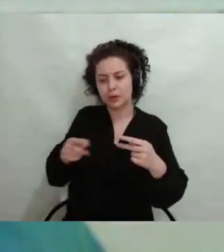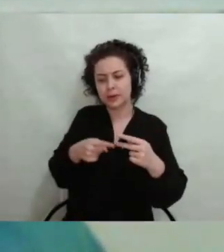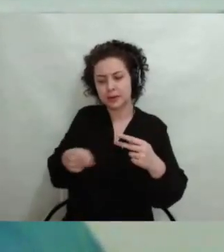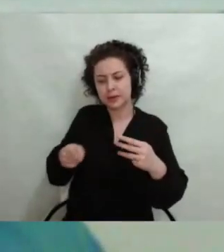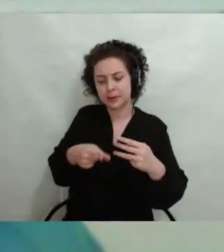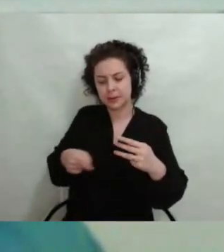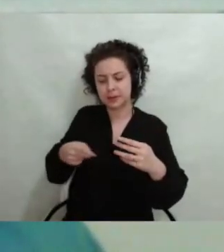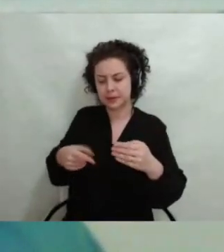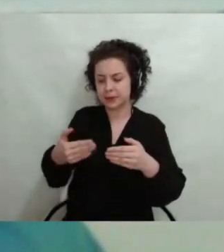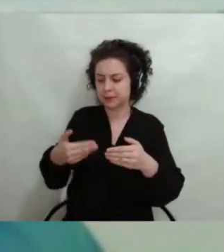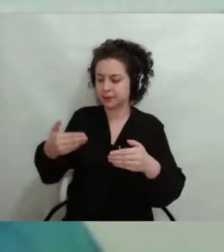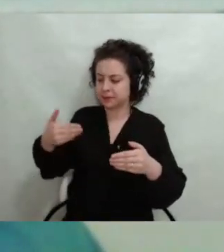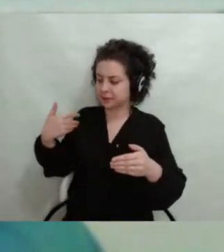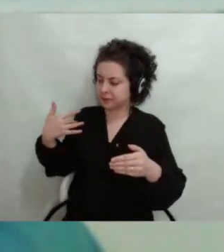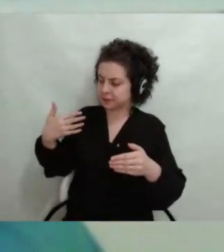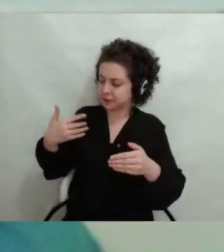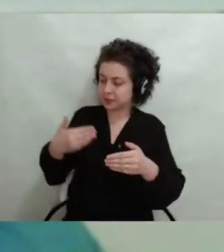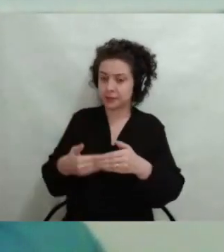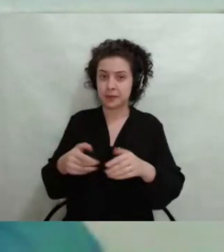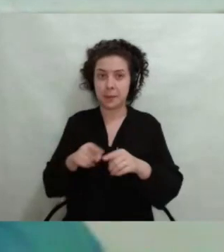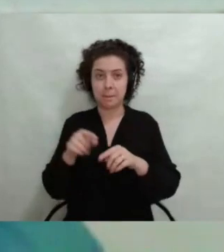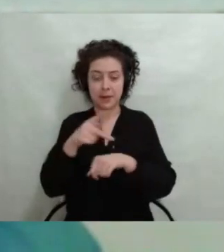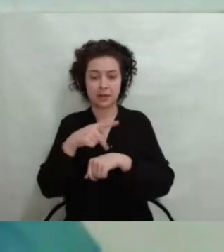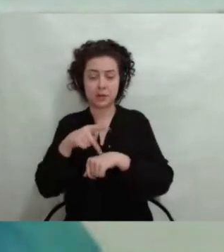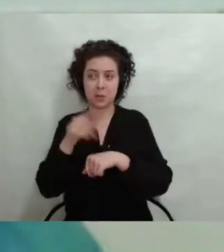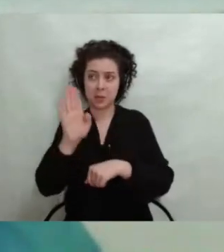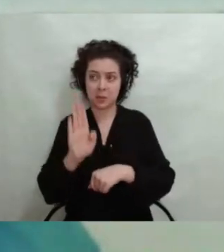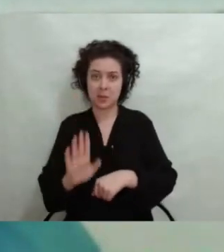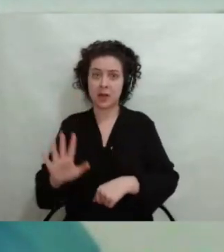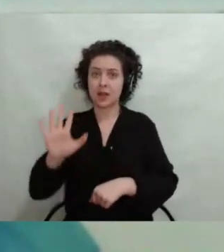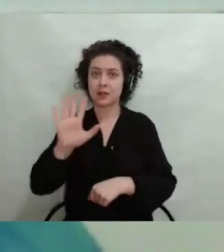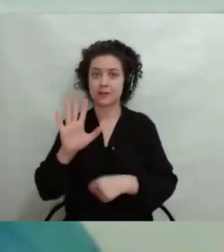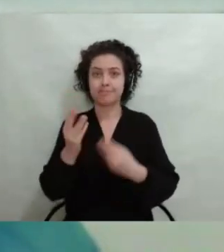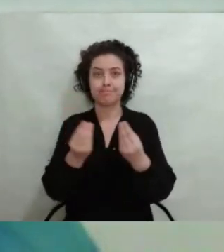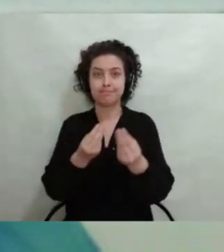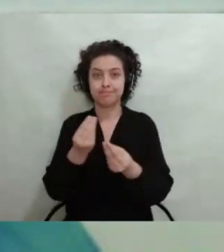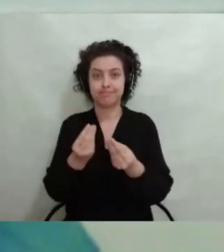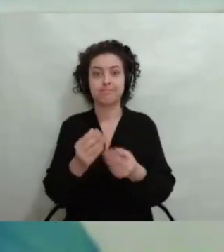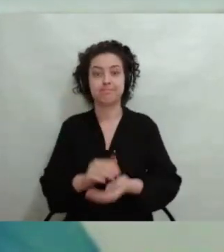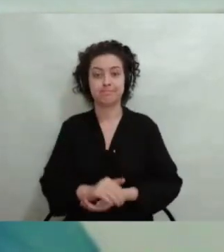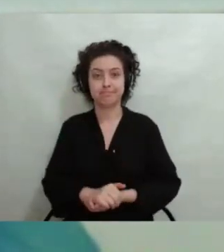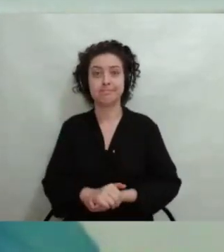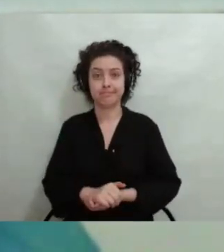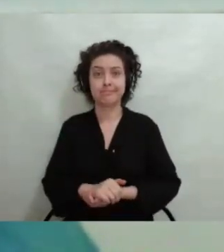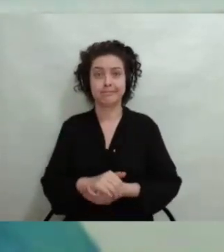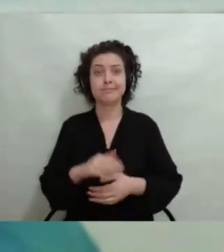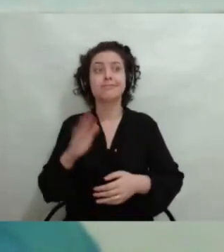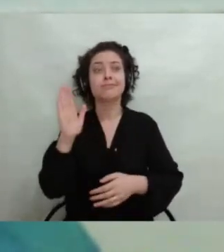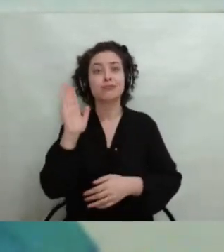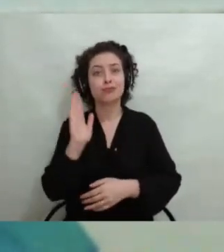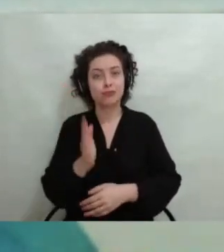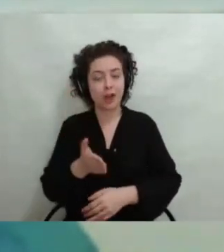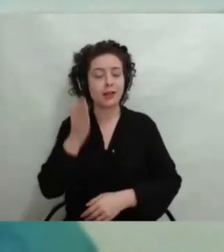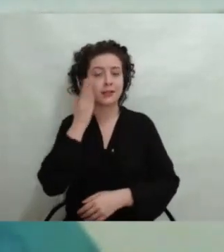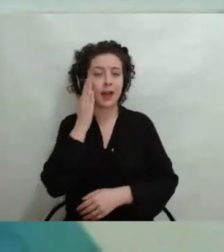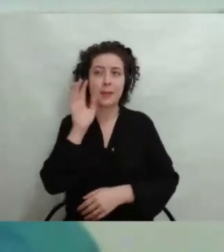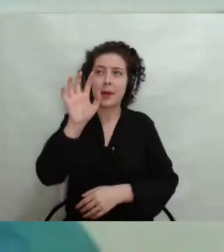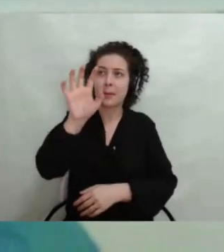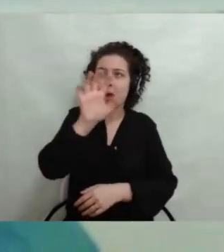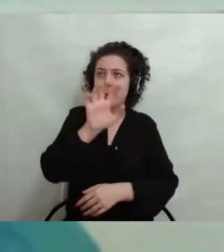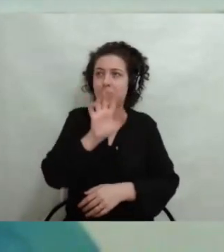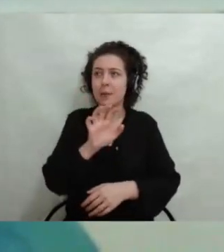enfrentamos uma situação de um país que se caracteriza por extremas desigualdades regionais,